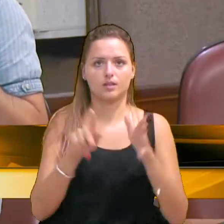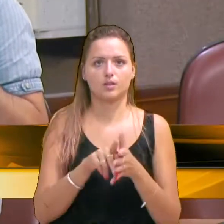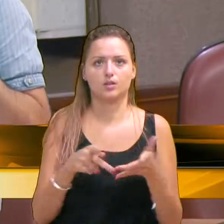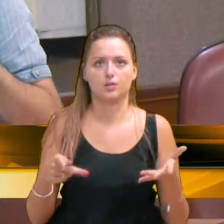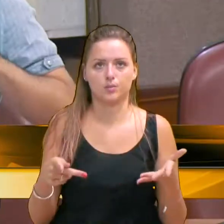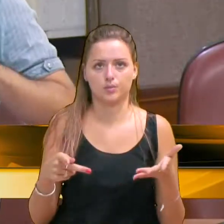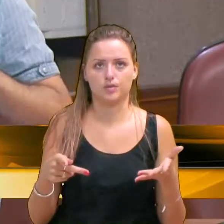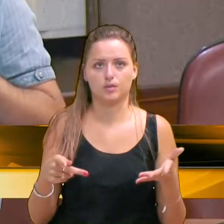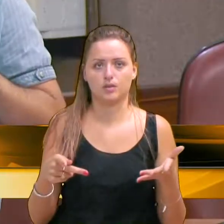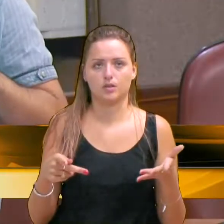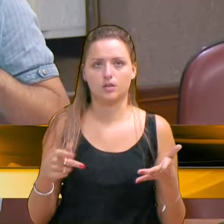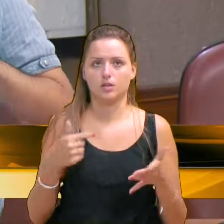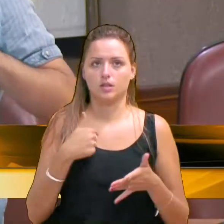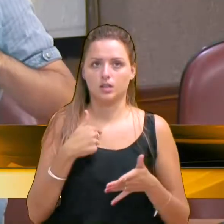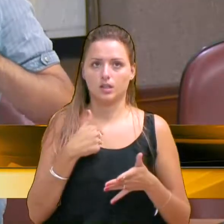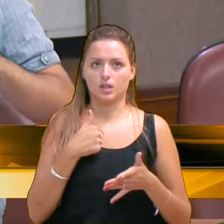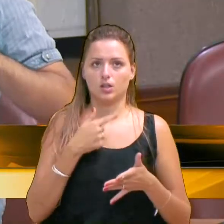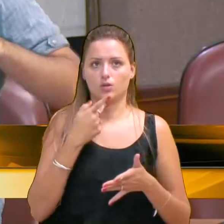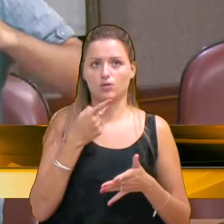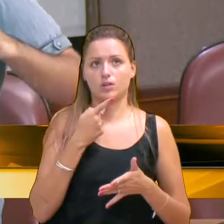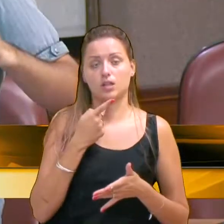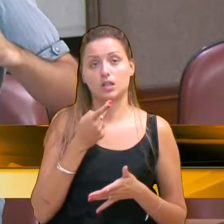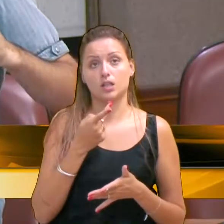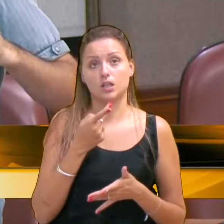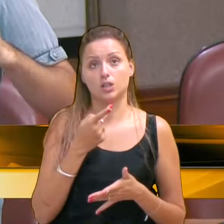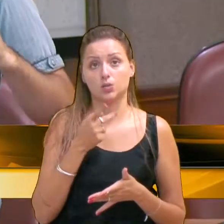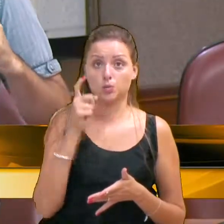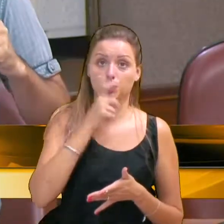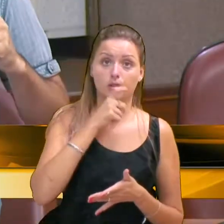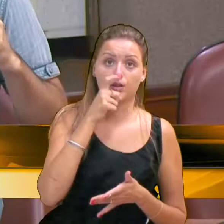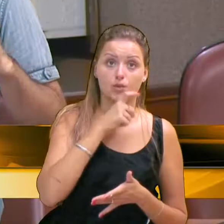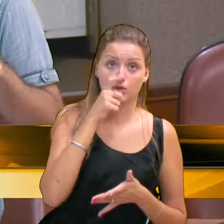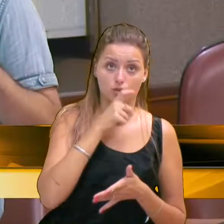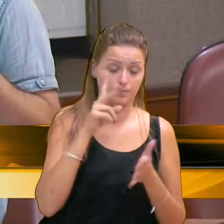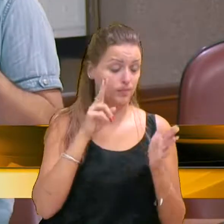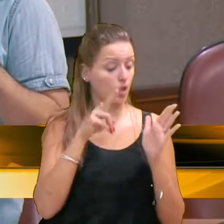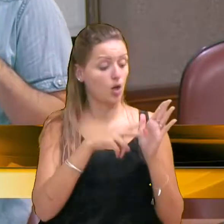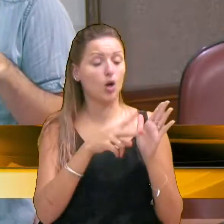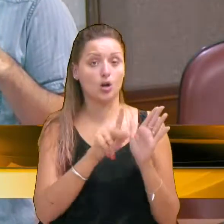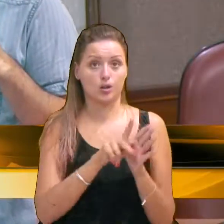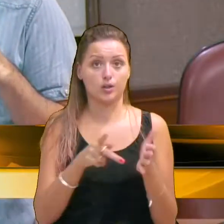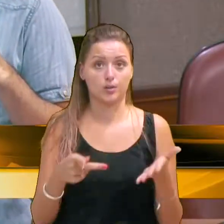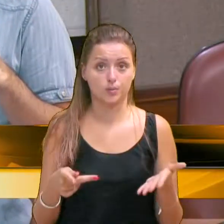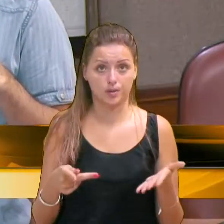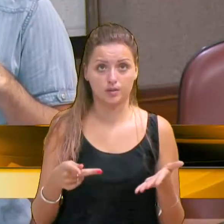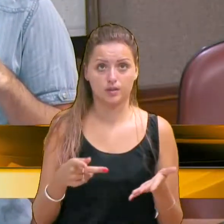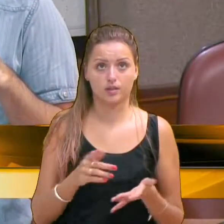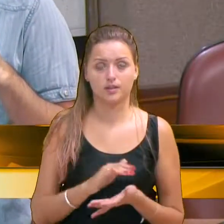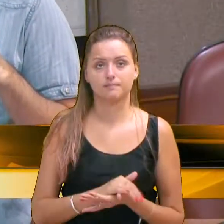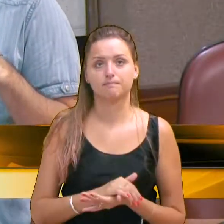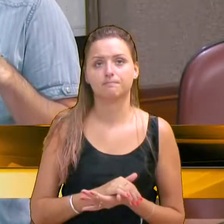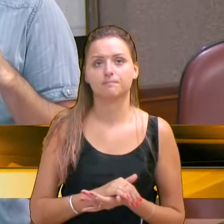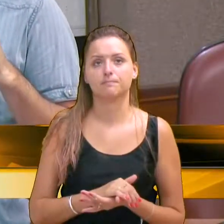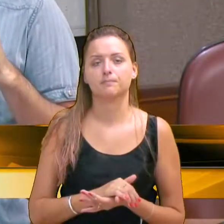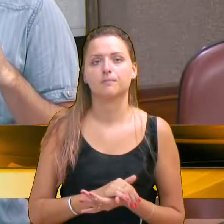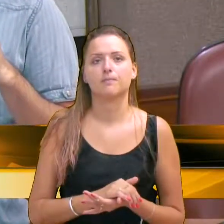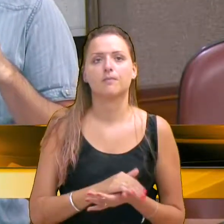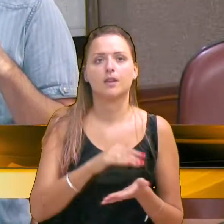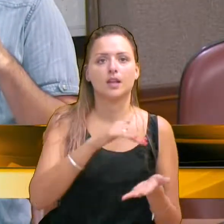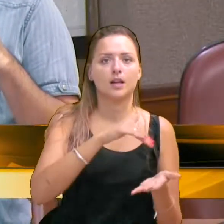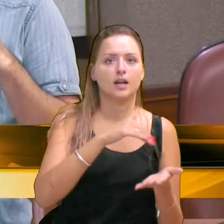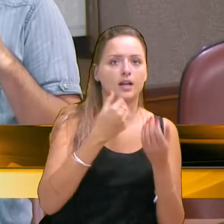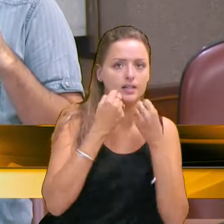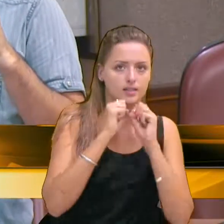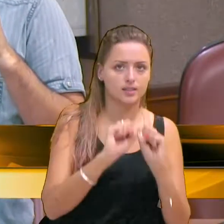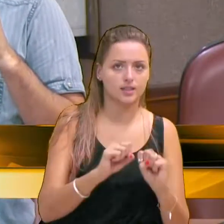que é capa. Quem está achando que eu estou falando alguma inverdade? Olha a capa do jornal Pioneiro, principalmente na página 7. A Secretaria da